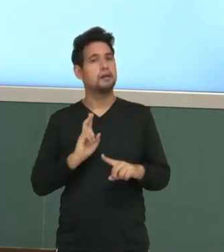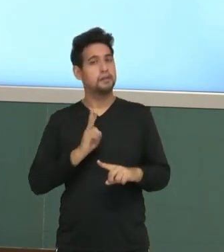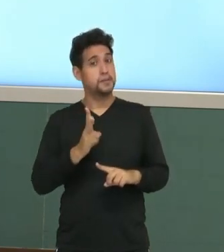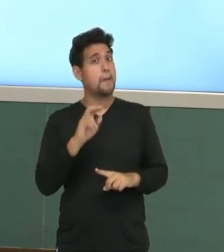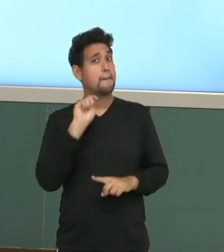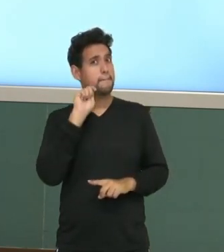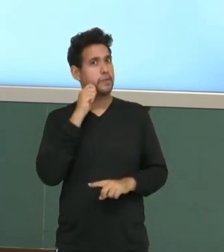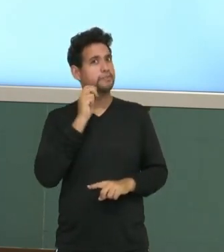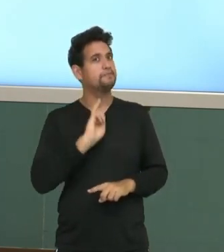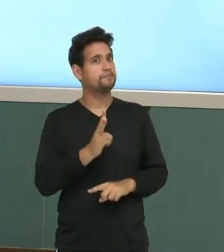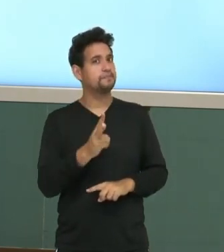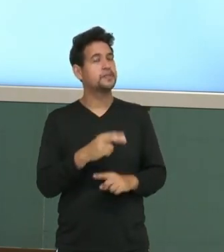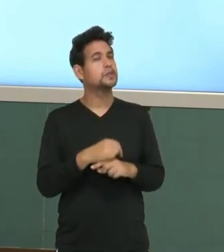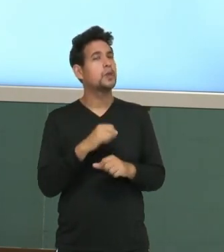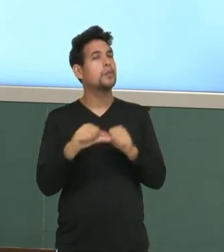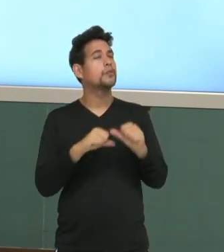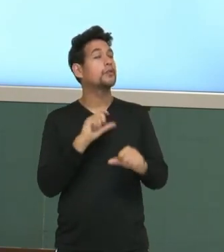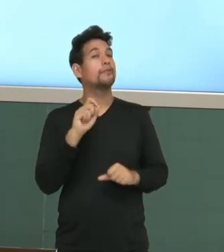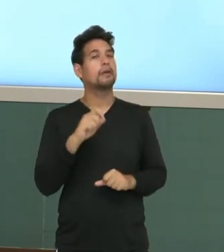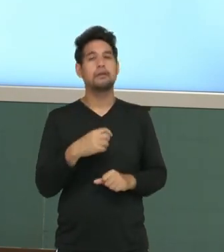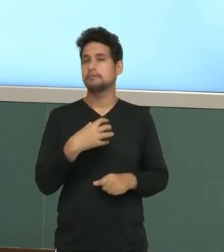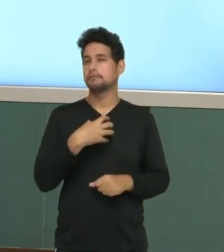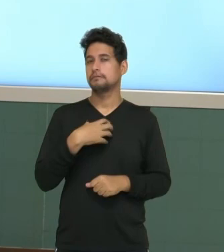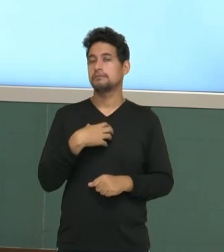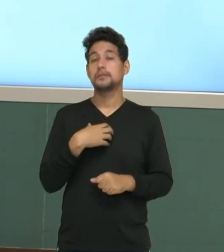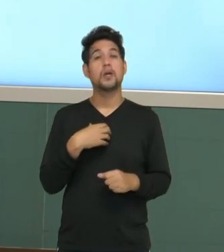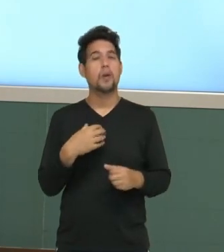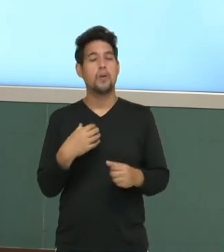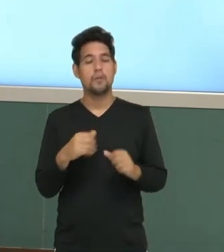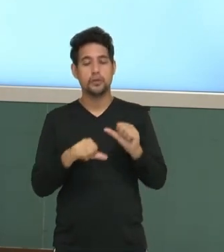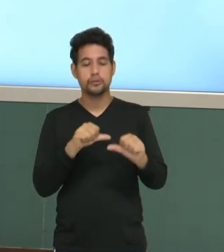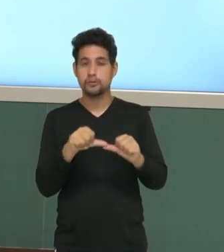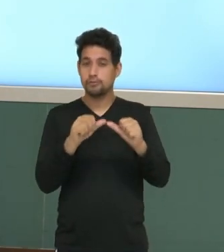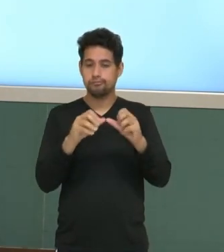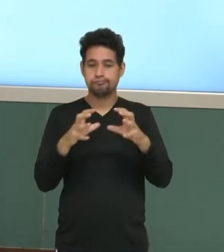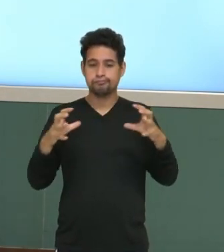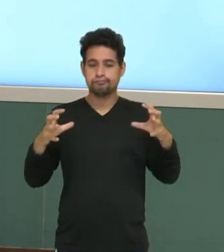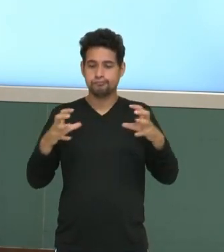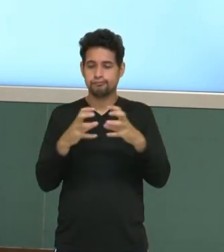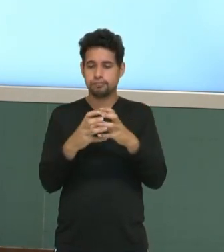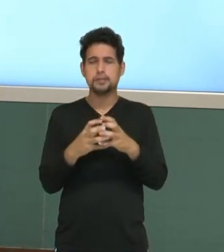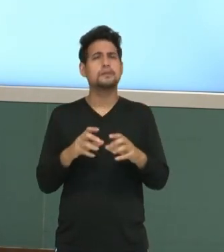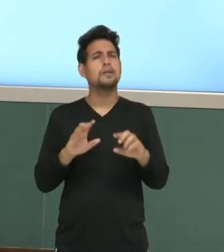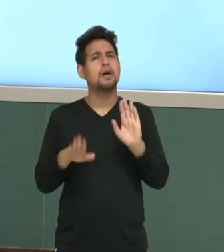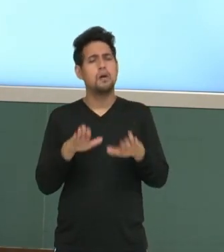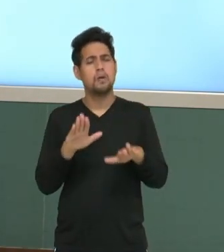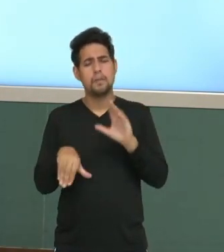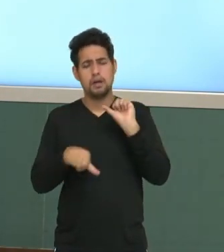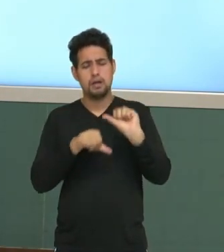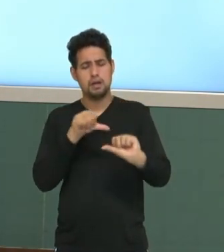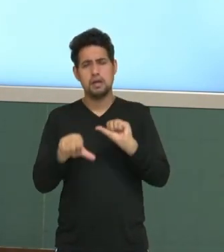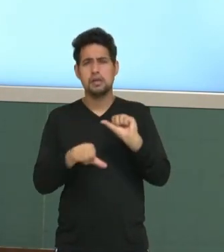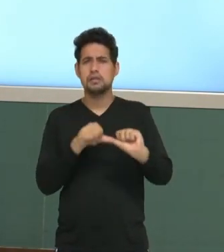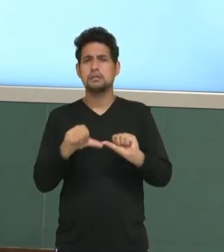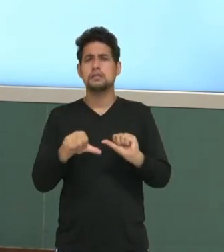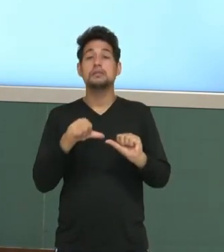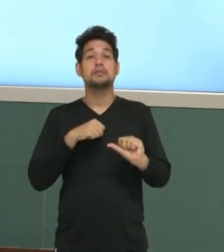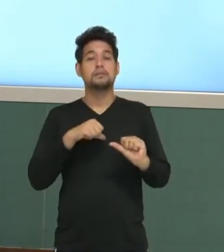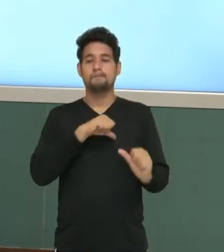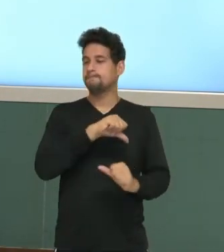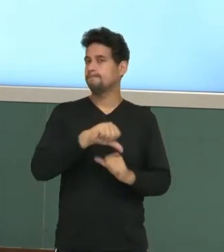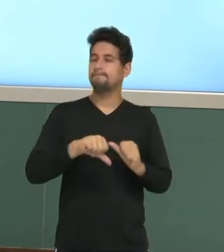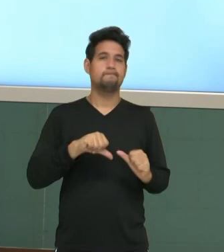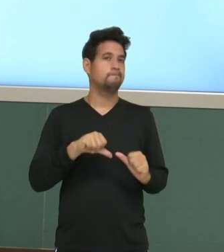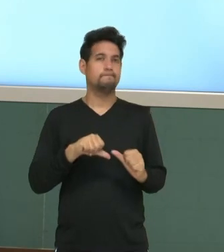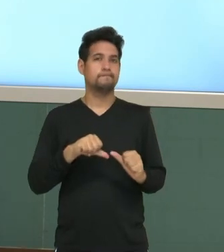sendo pão. Mudou o seu formato, mudou o seu tamanho. Algumas transformações físicas são